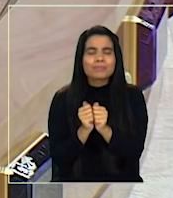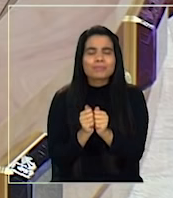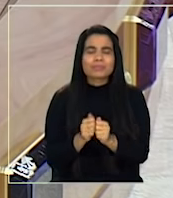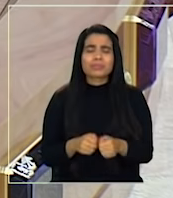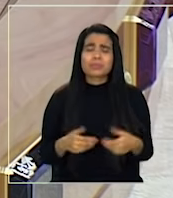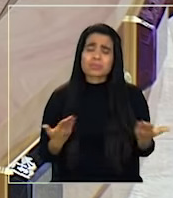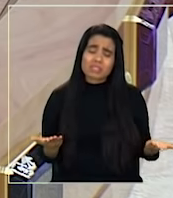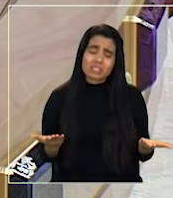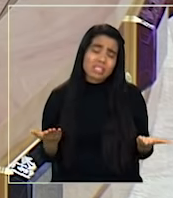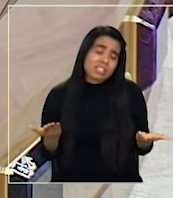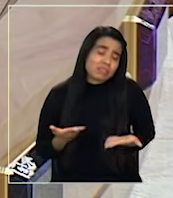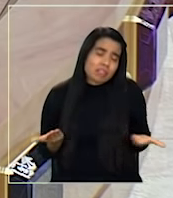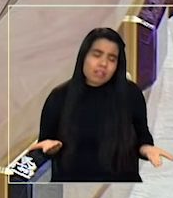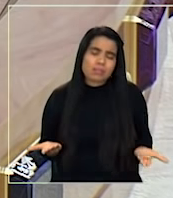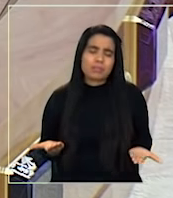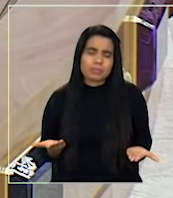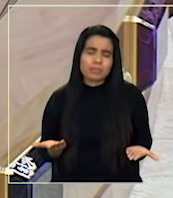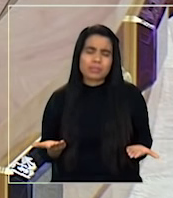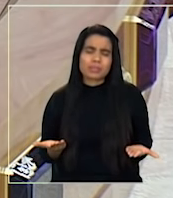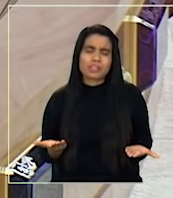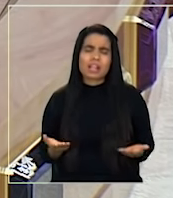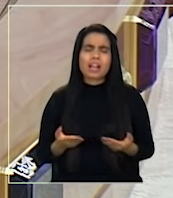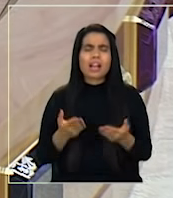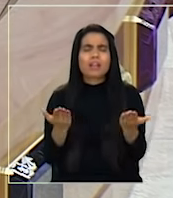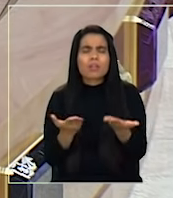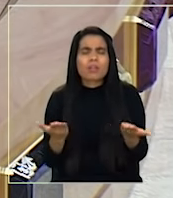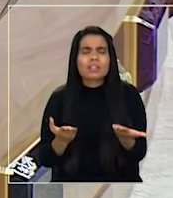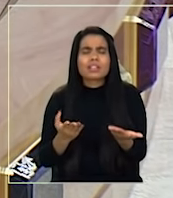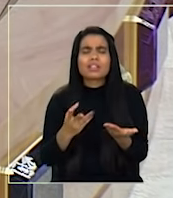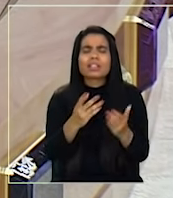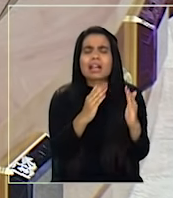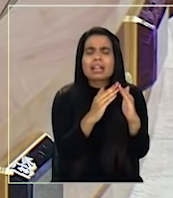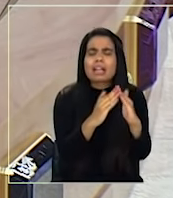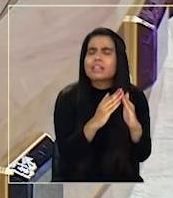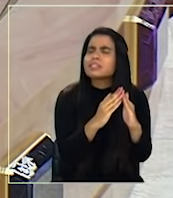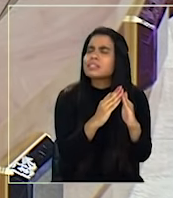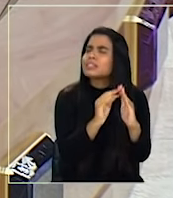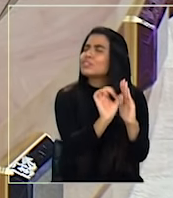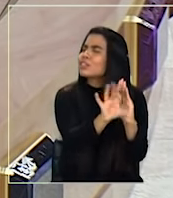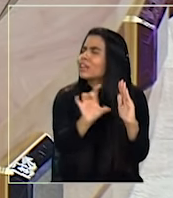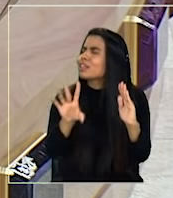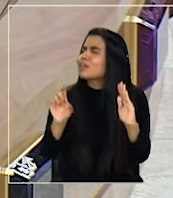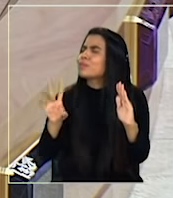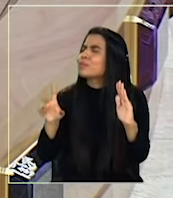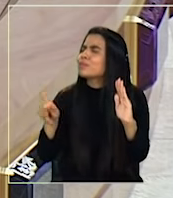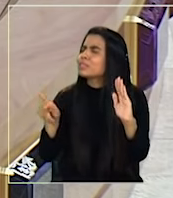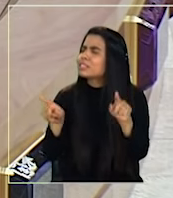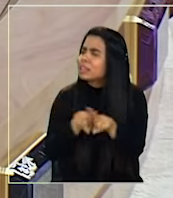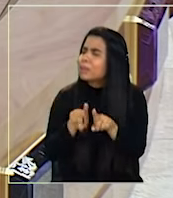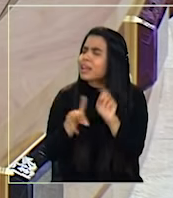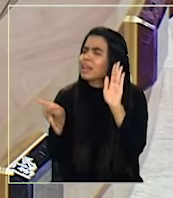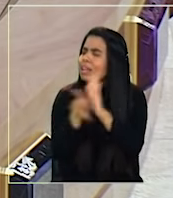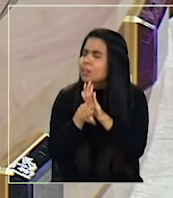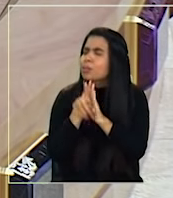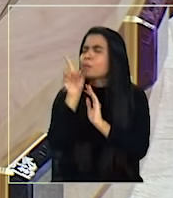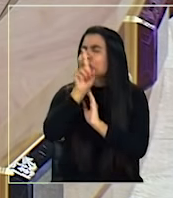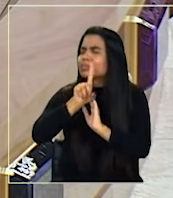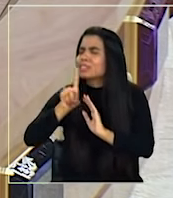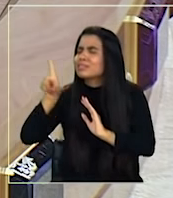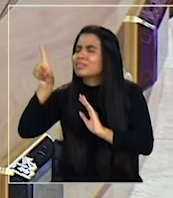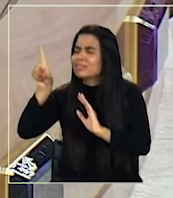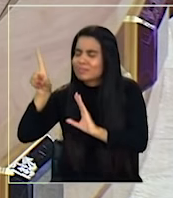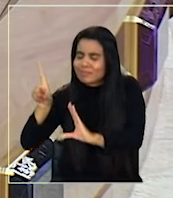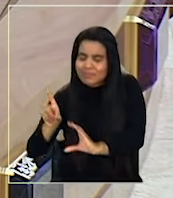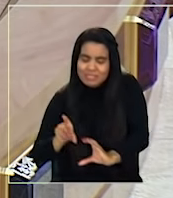meu Senhor, aí onde ela está, se torna o teu templo. O coração dela se